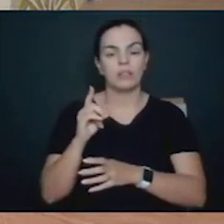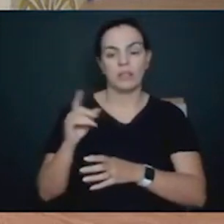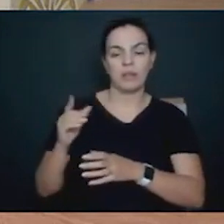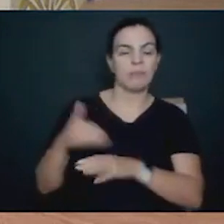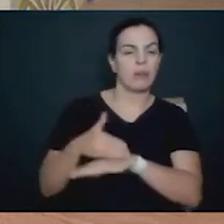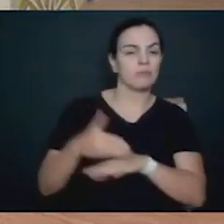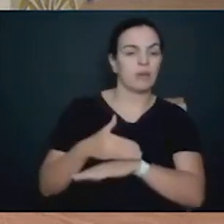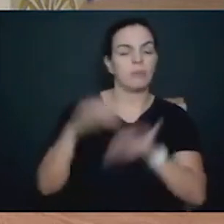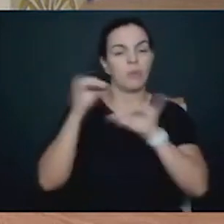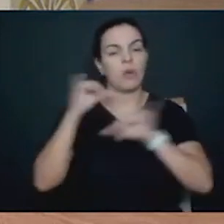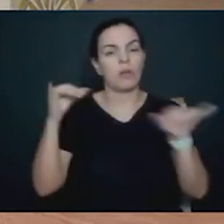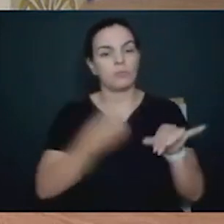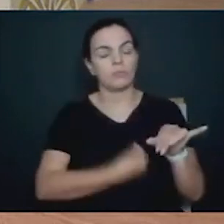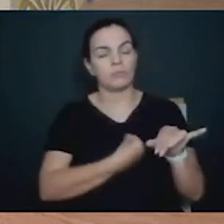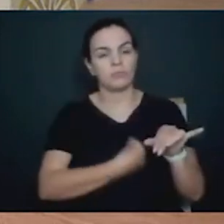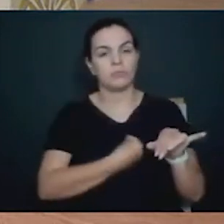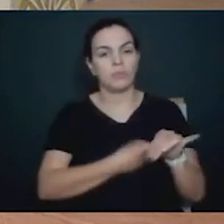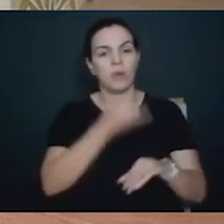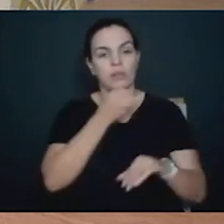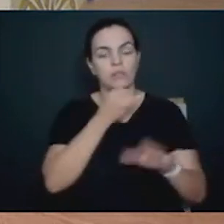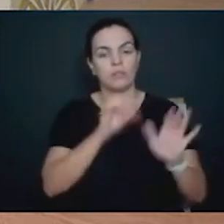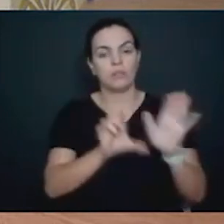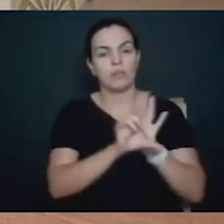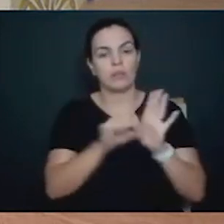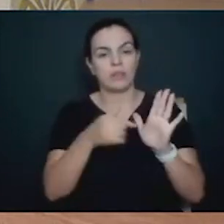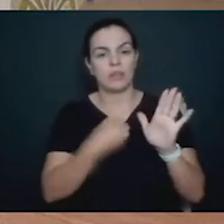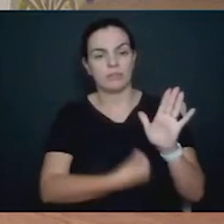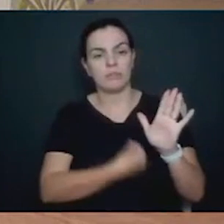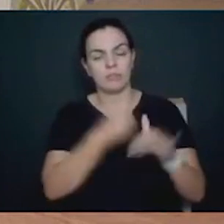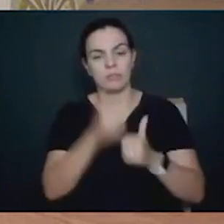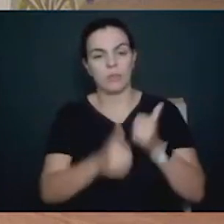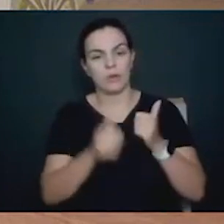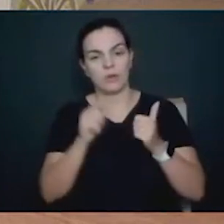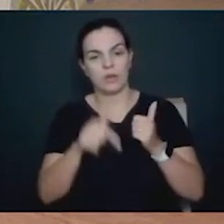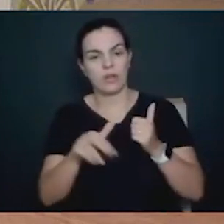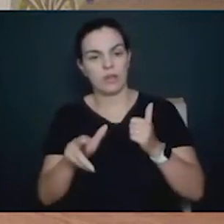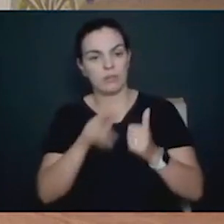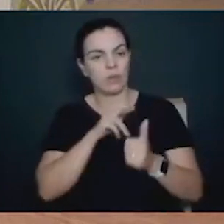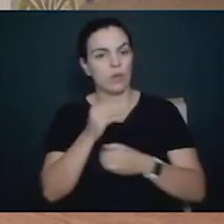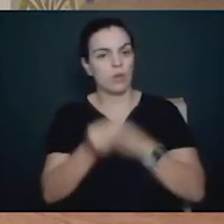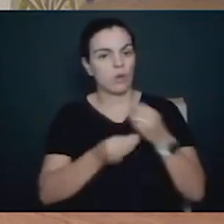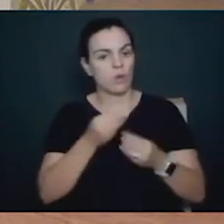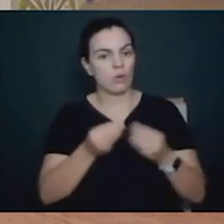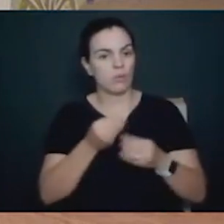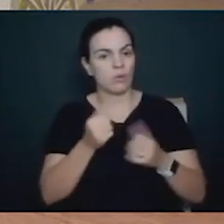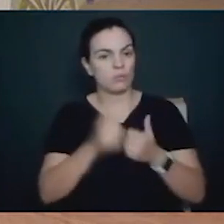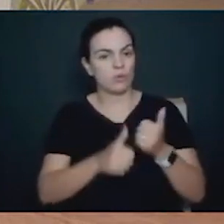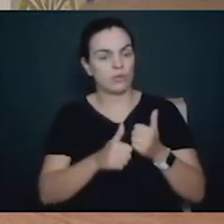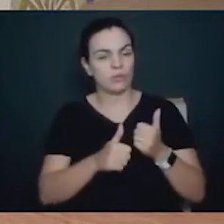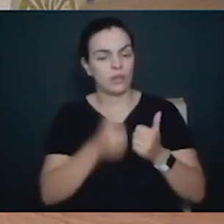de Incentivo ao Esporte, por exemplo, trabalha com os resultados esportivos, com alto rendimento, atendendo